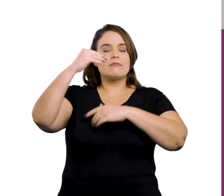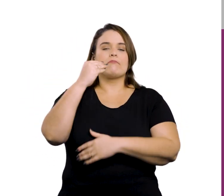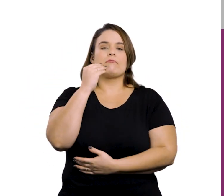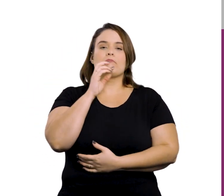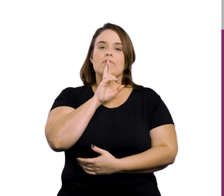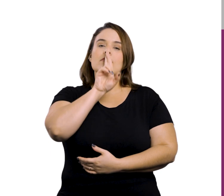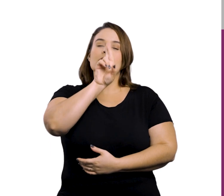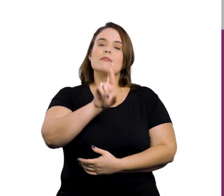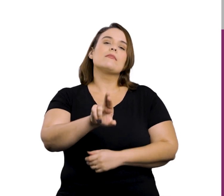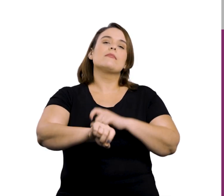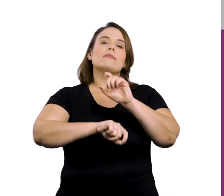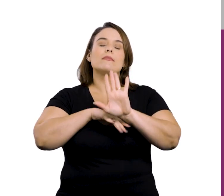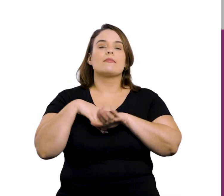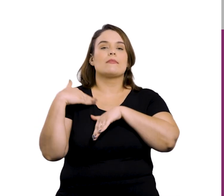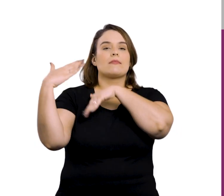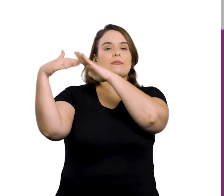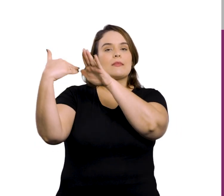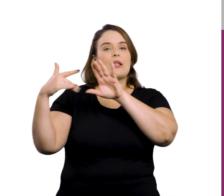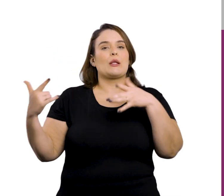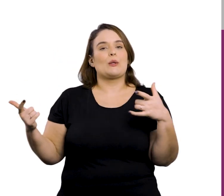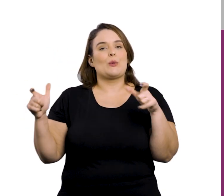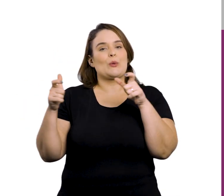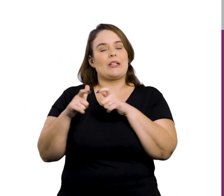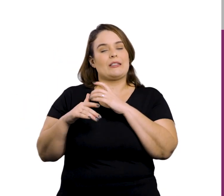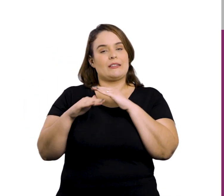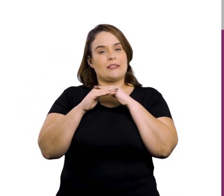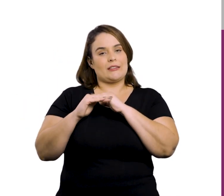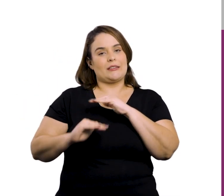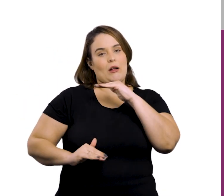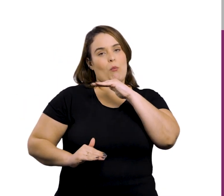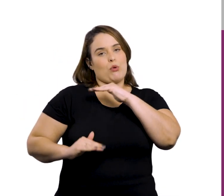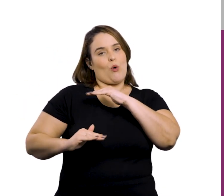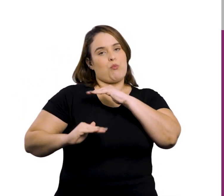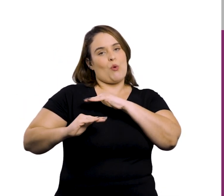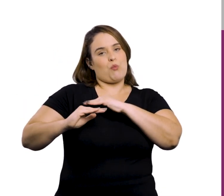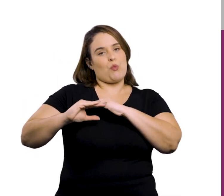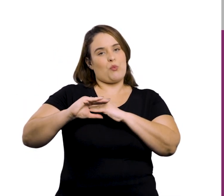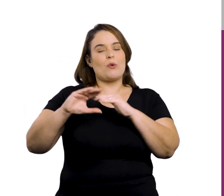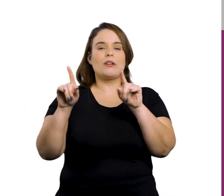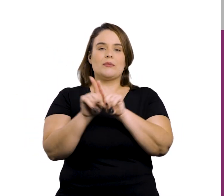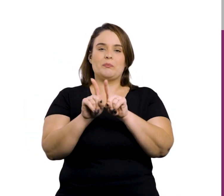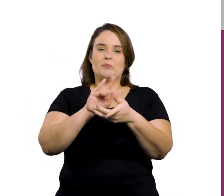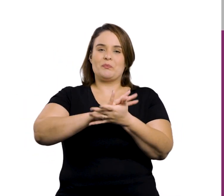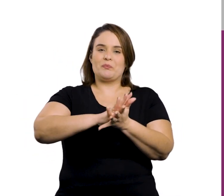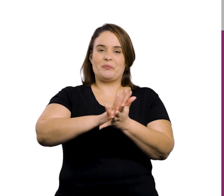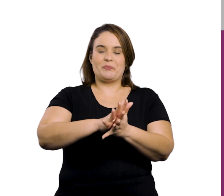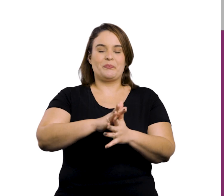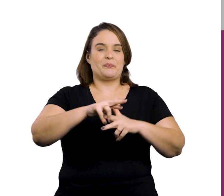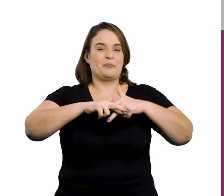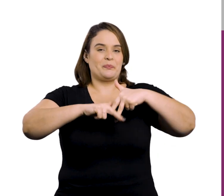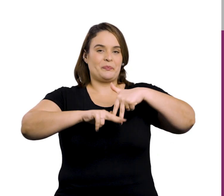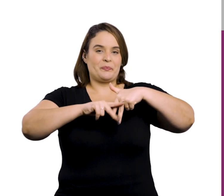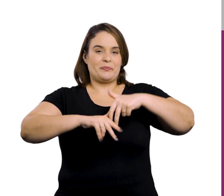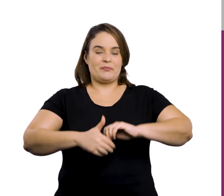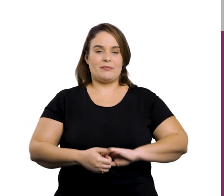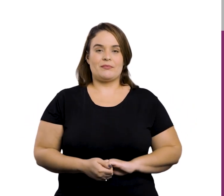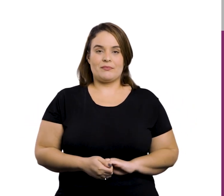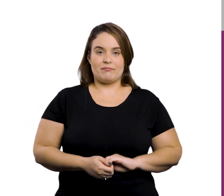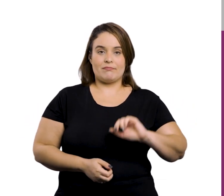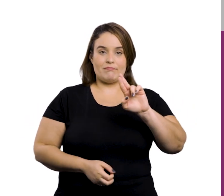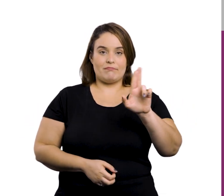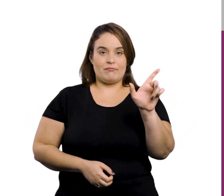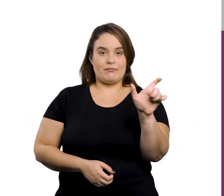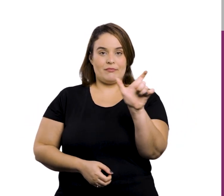uma tentativa de resposta aos avanços da redução da desigualdade e da discriminação de gênero. O uso